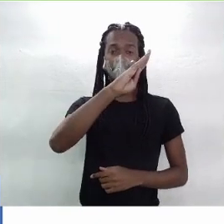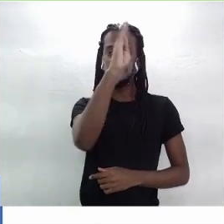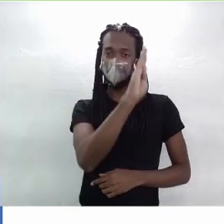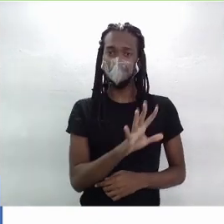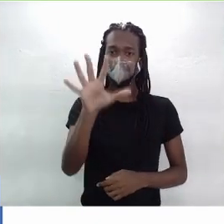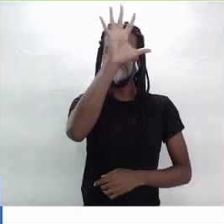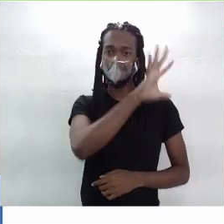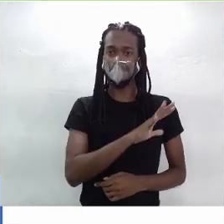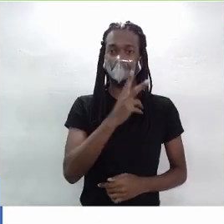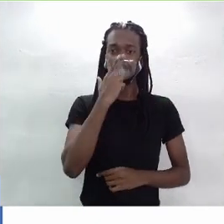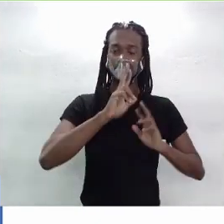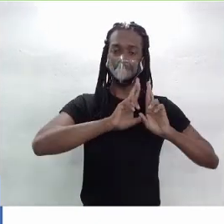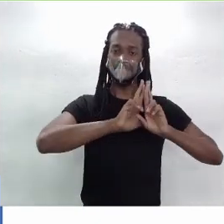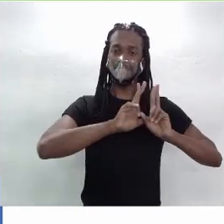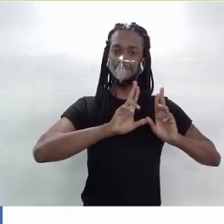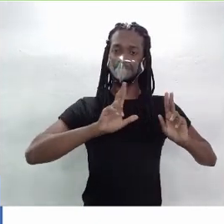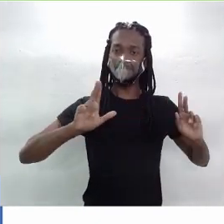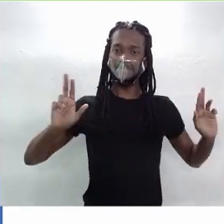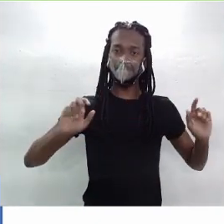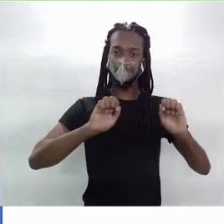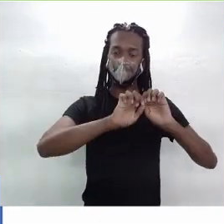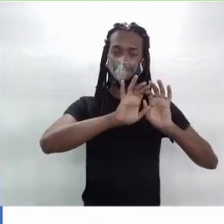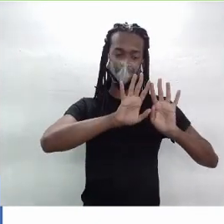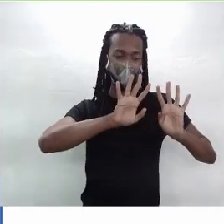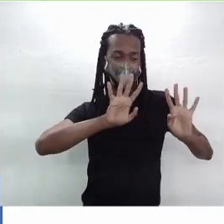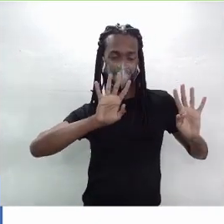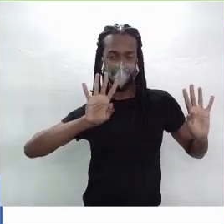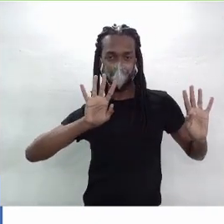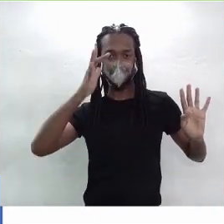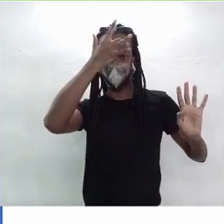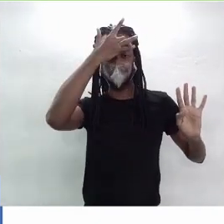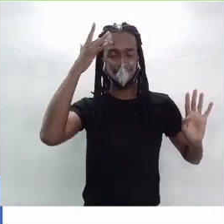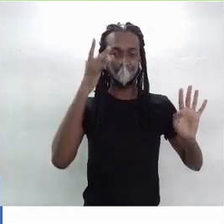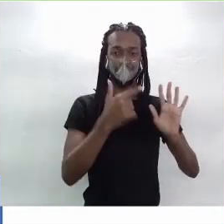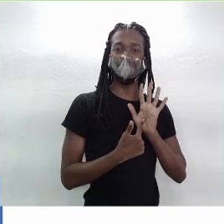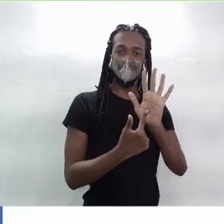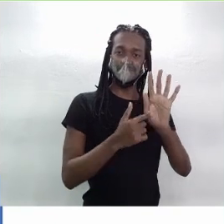a representação do povo brasileiro, a